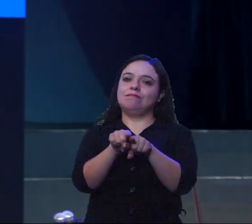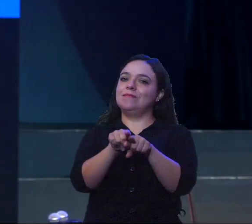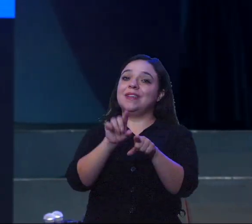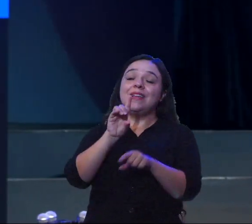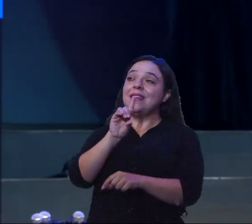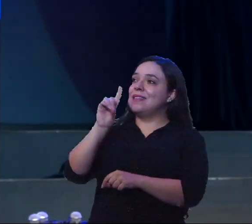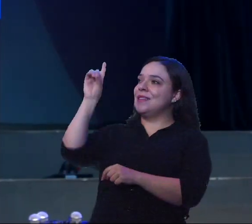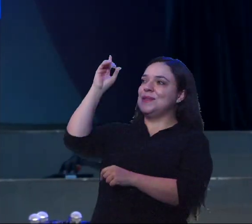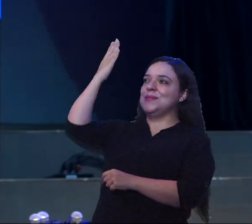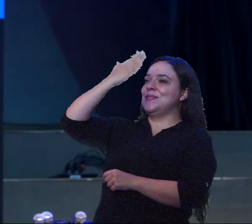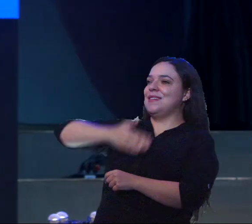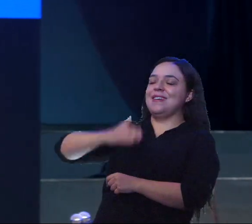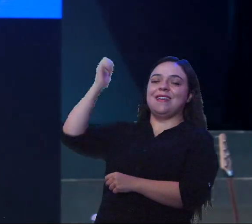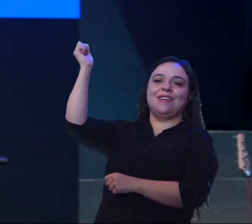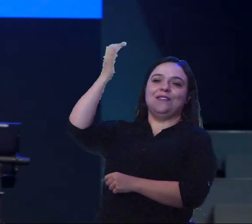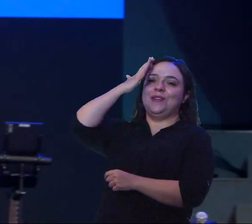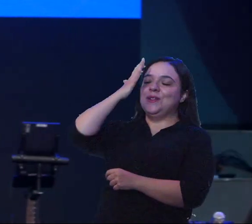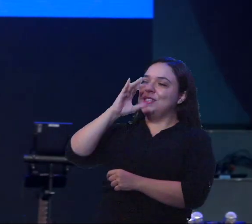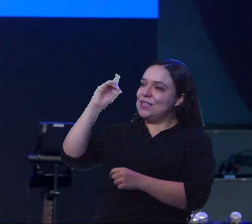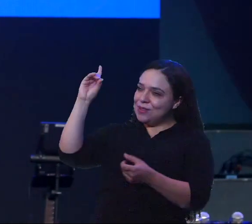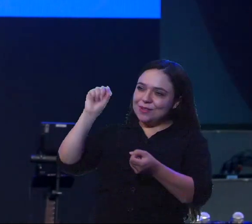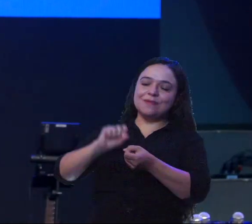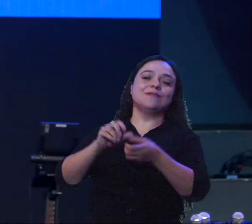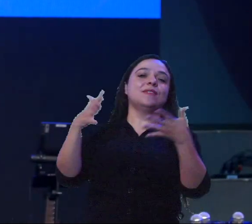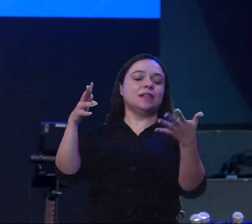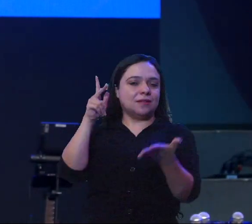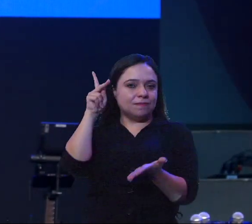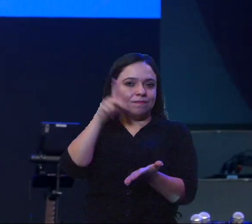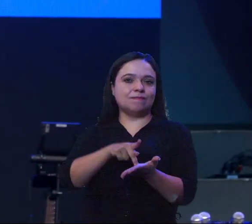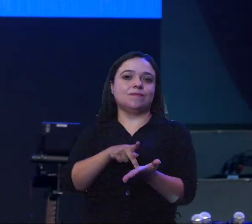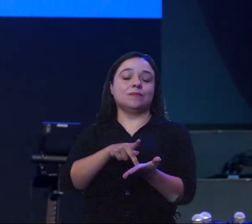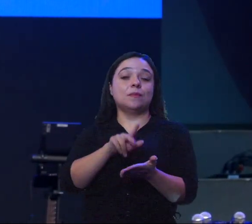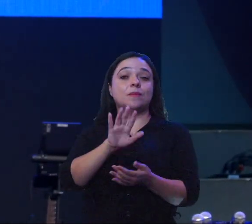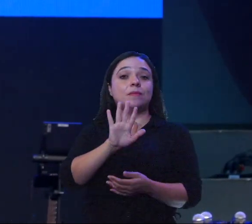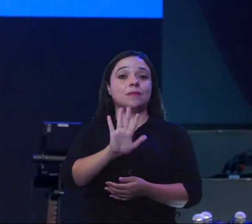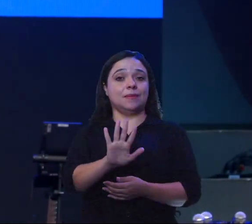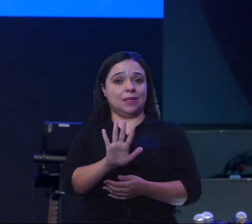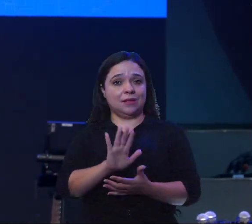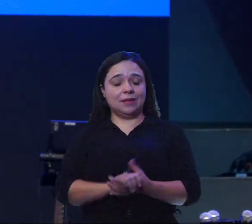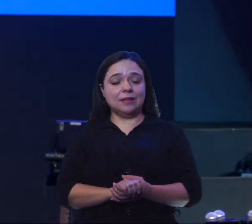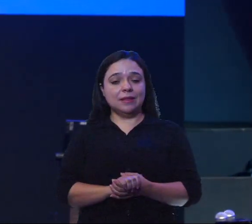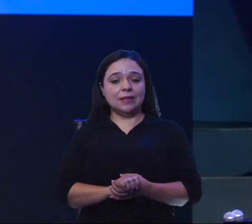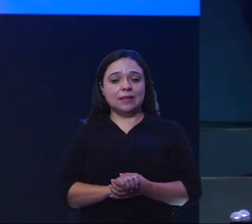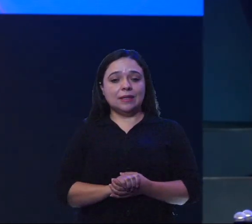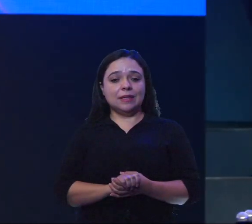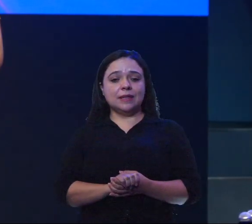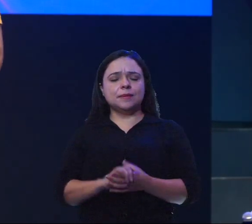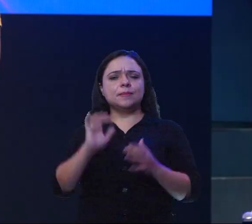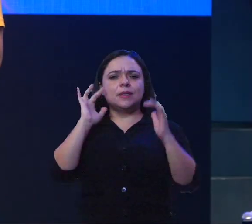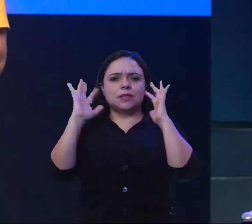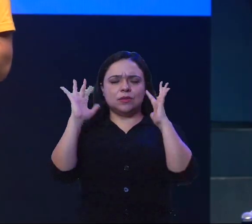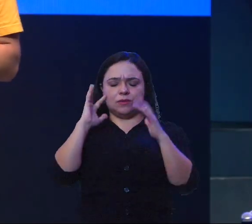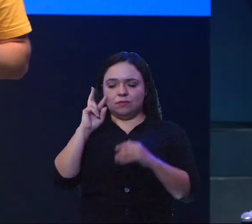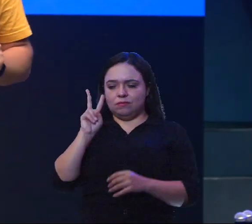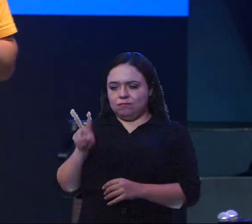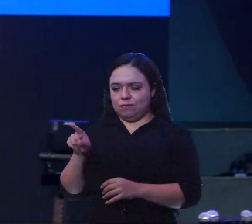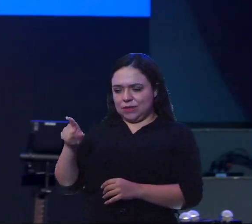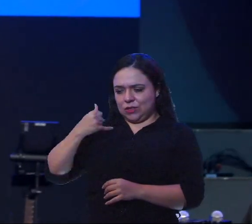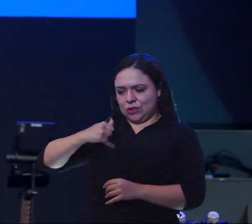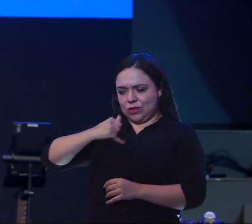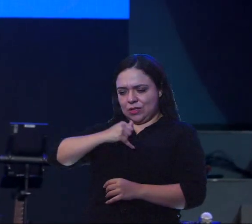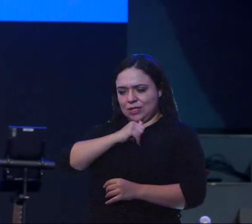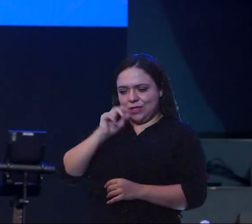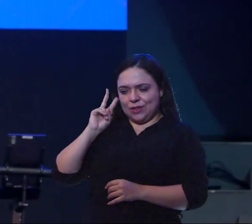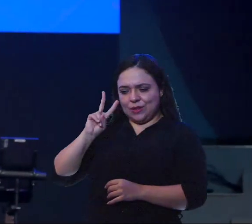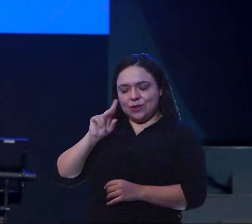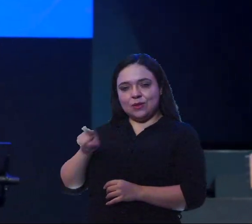aquilo que Deus já havia revelado, ele iria cumprir sim. Agora, quando nós olhamos para a história de José, a gente pode